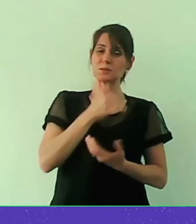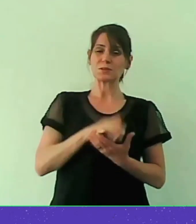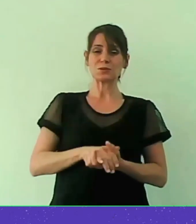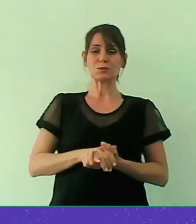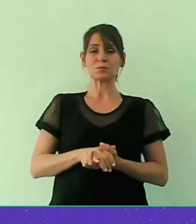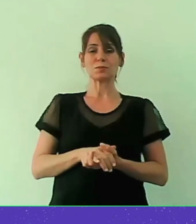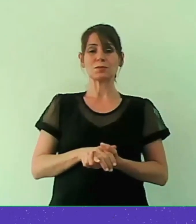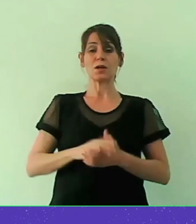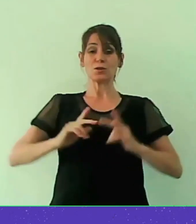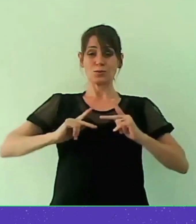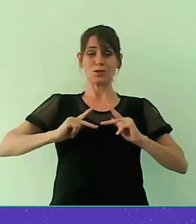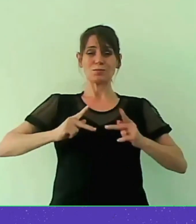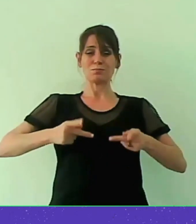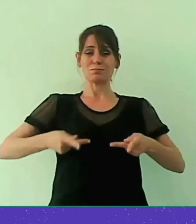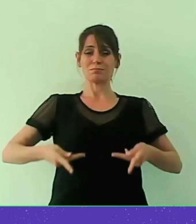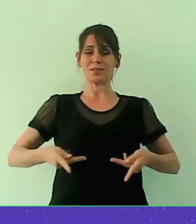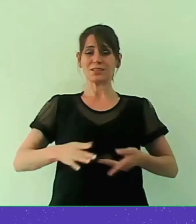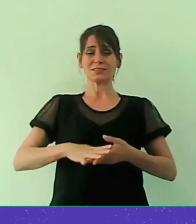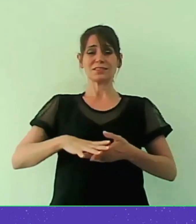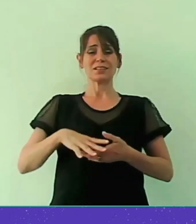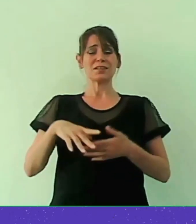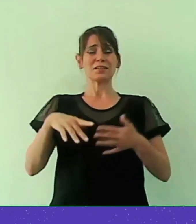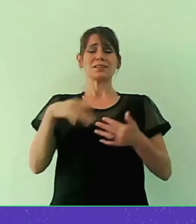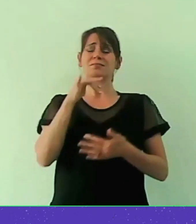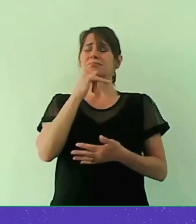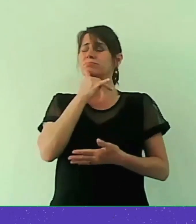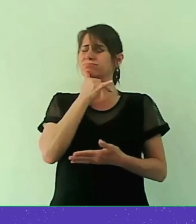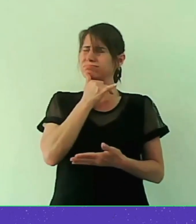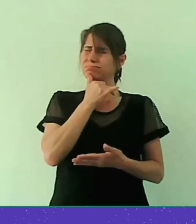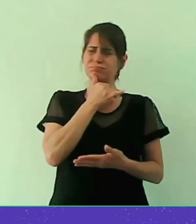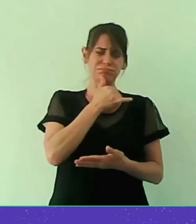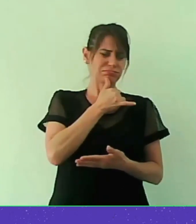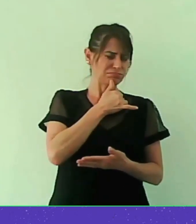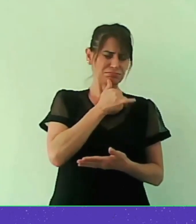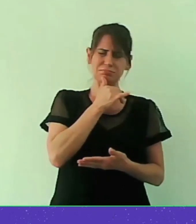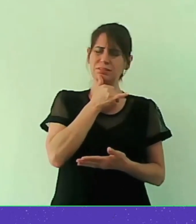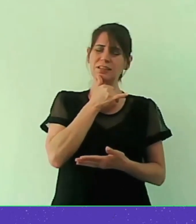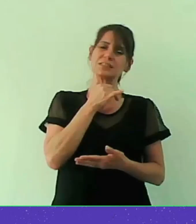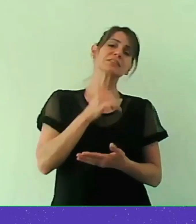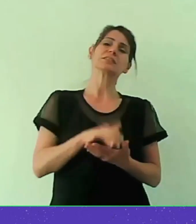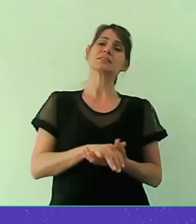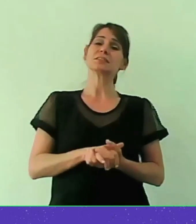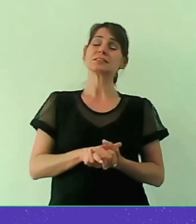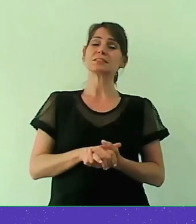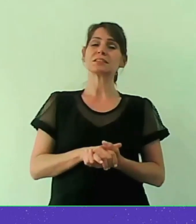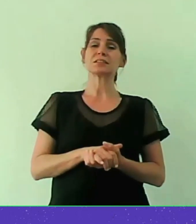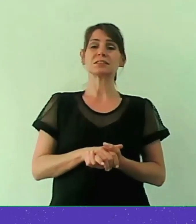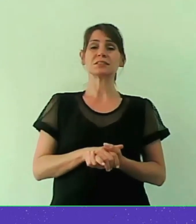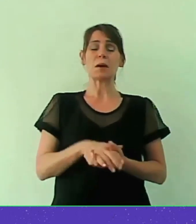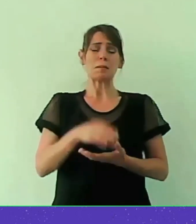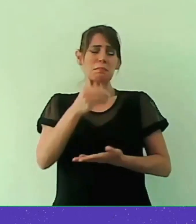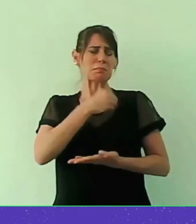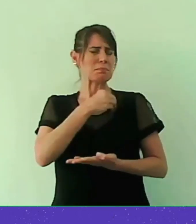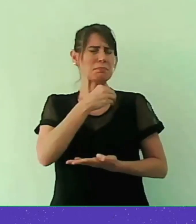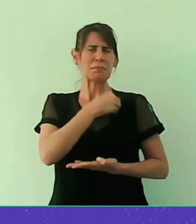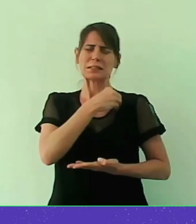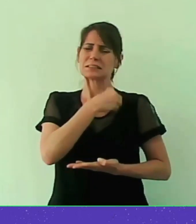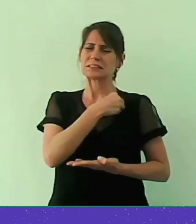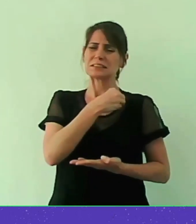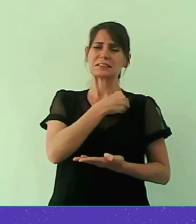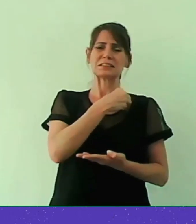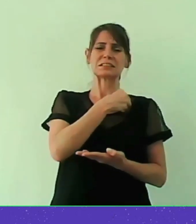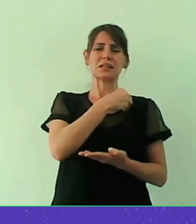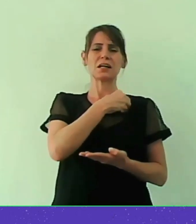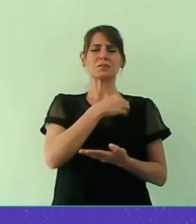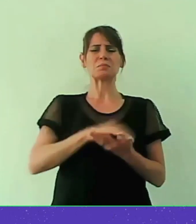de uma grande infelicidade, debaixo da corrupção que veio pelo pecado e veio pela